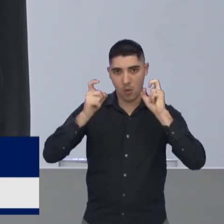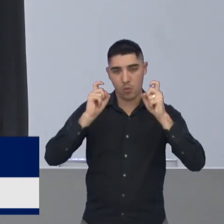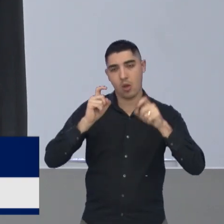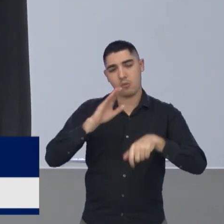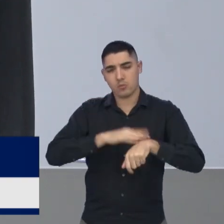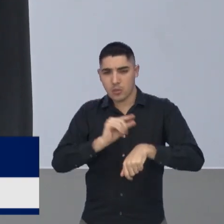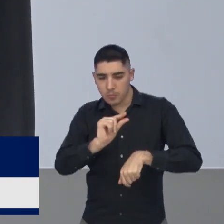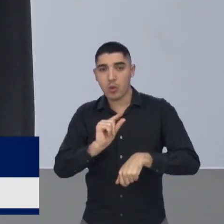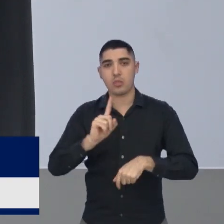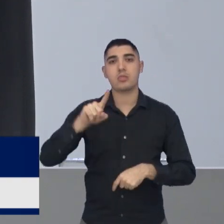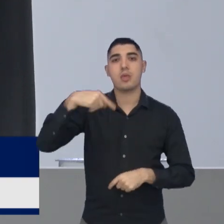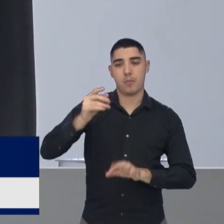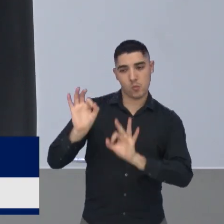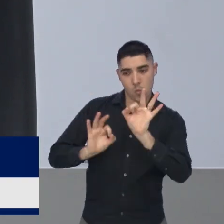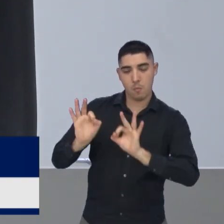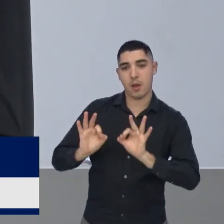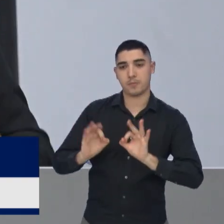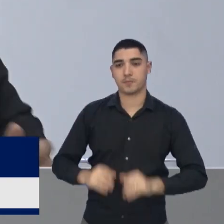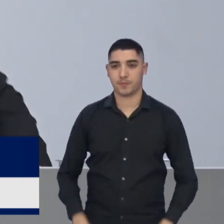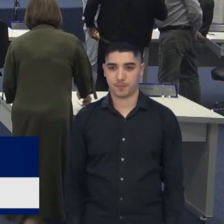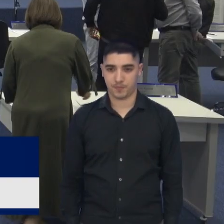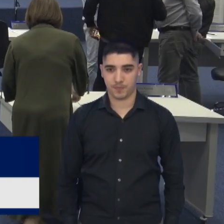minutos para a reorganização da pauta.